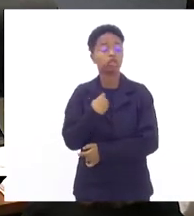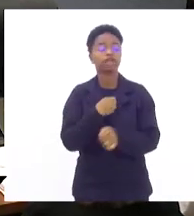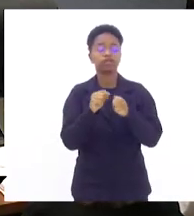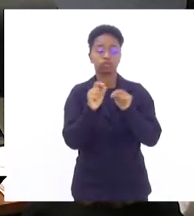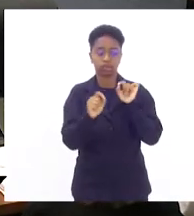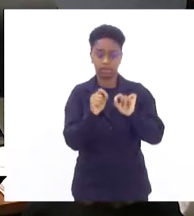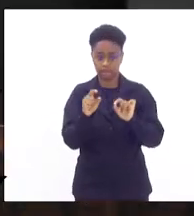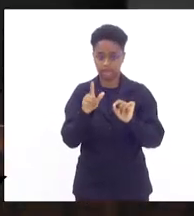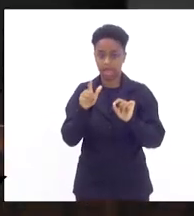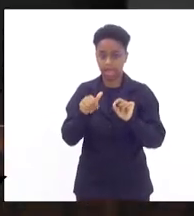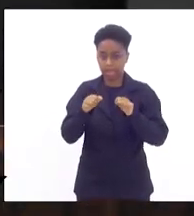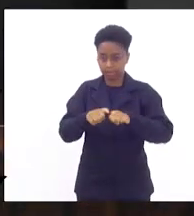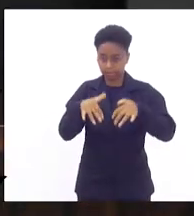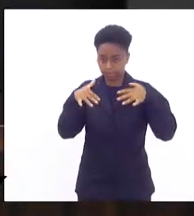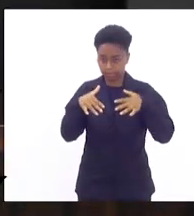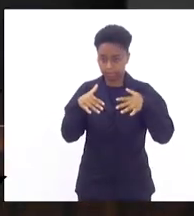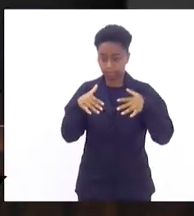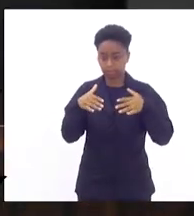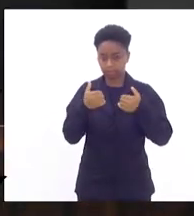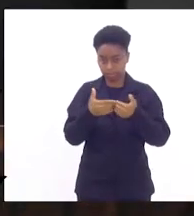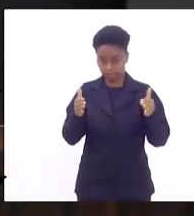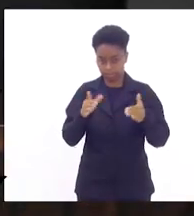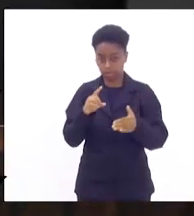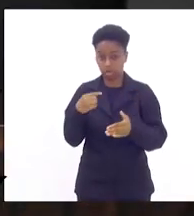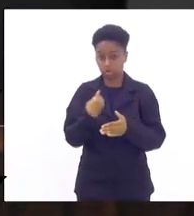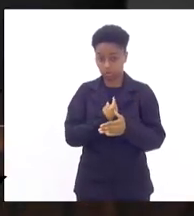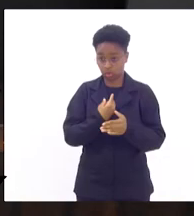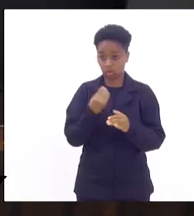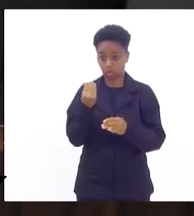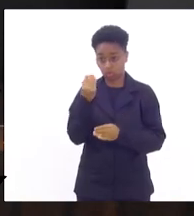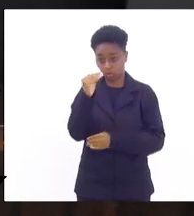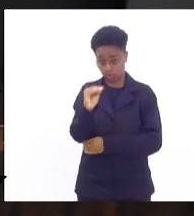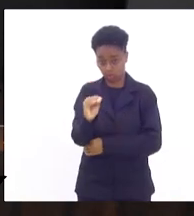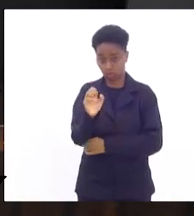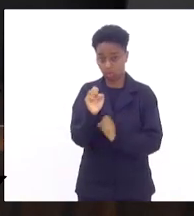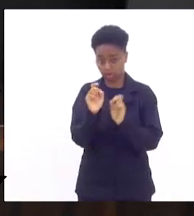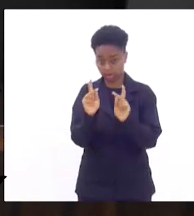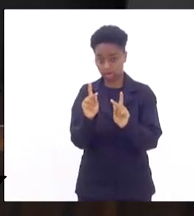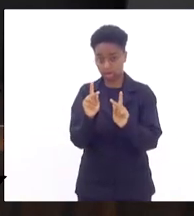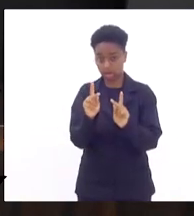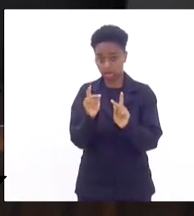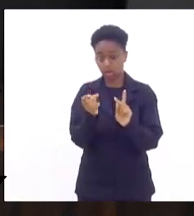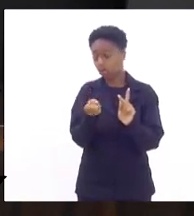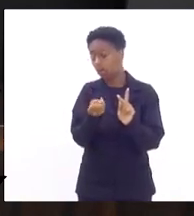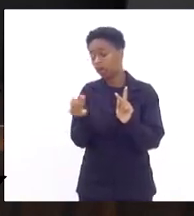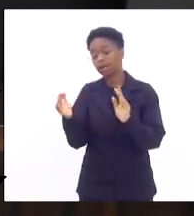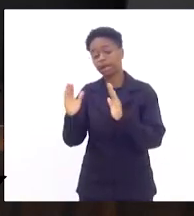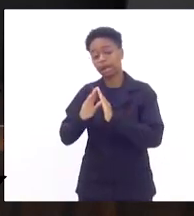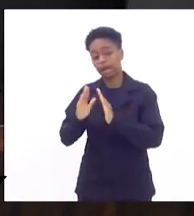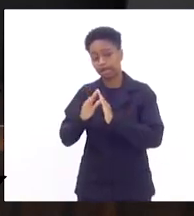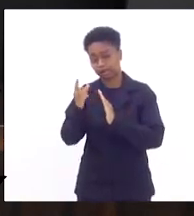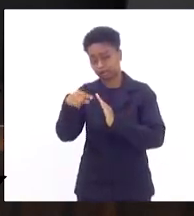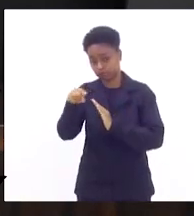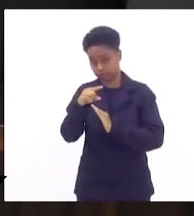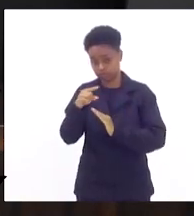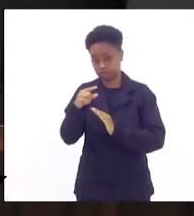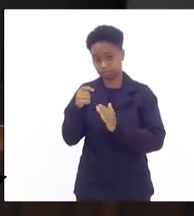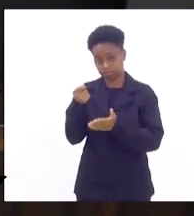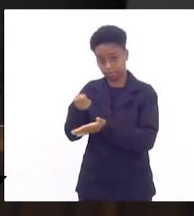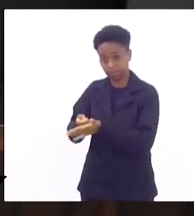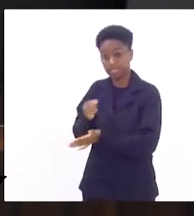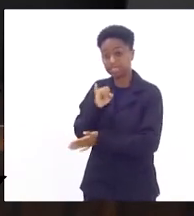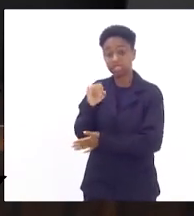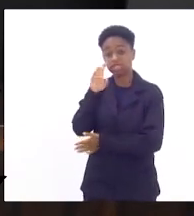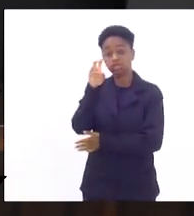pública. Vamos colocar indeterminado, tá, o número de quantidade de casas que vocês vão arcar. Se for